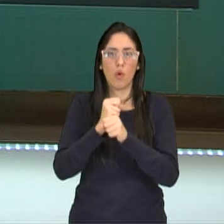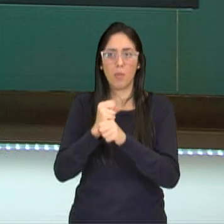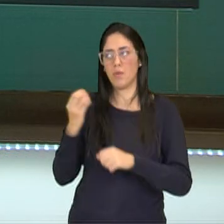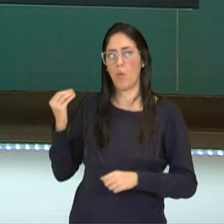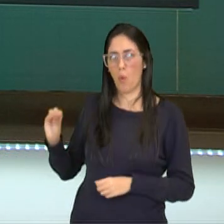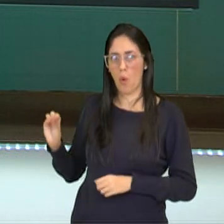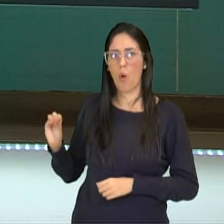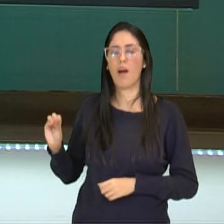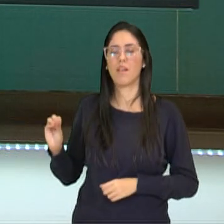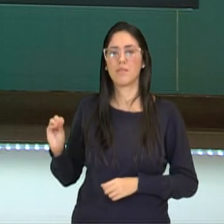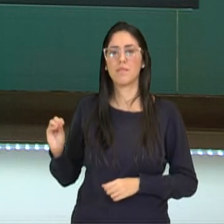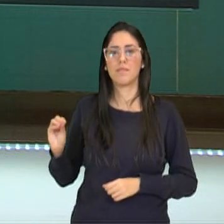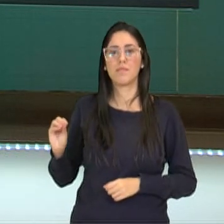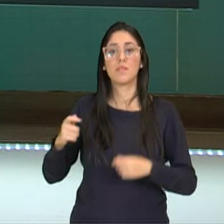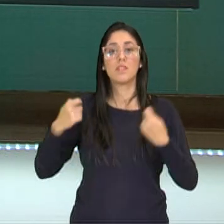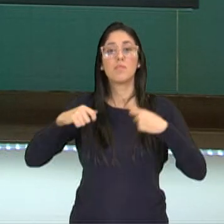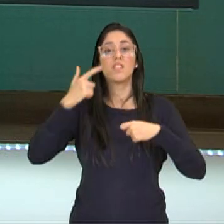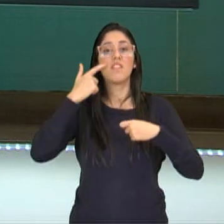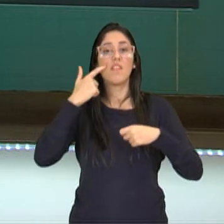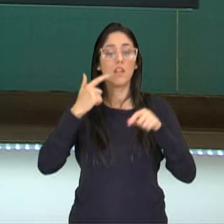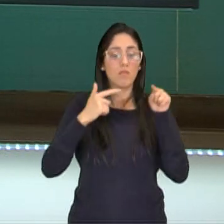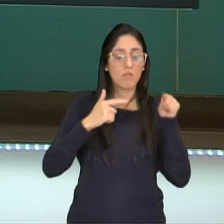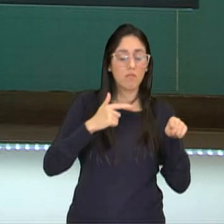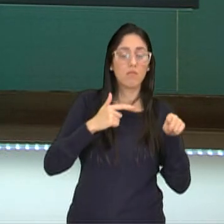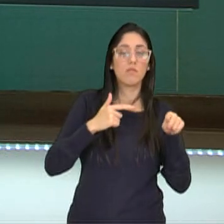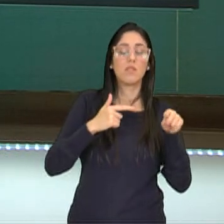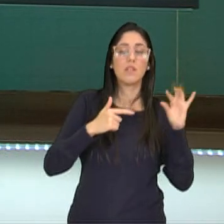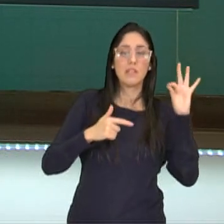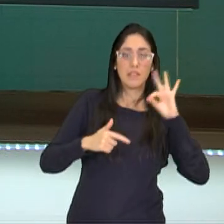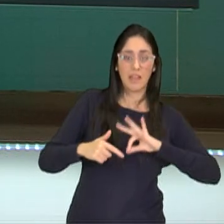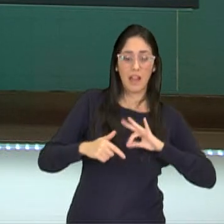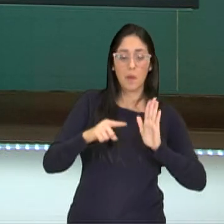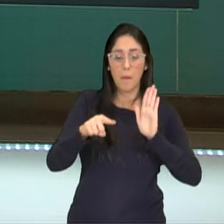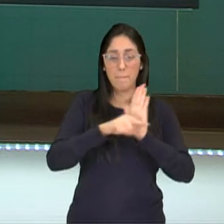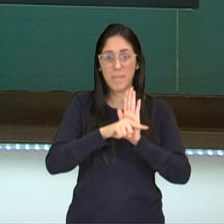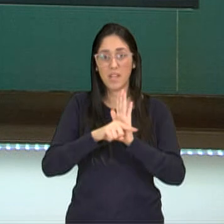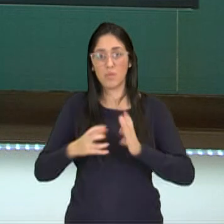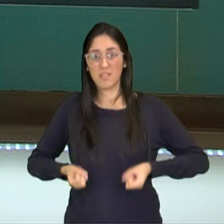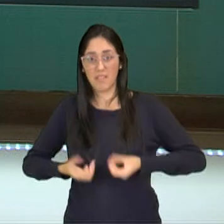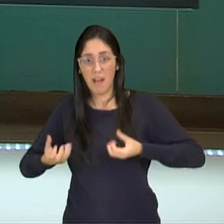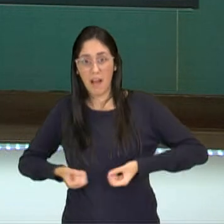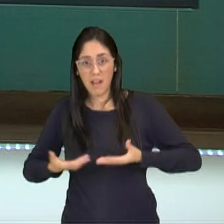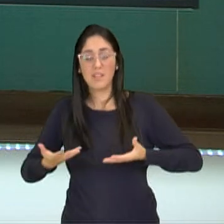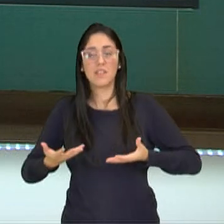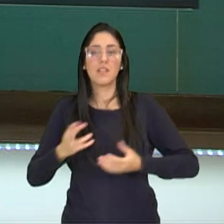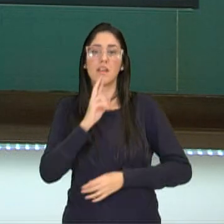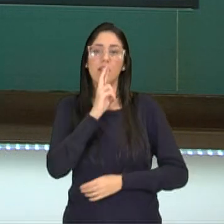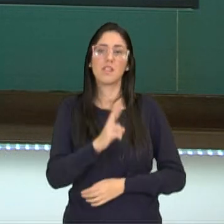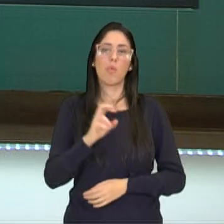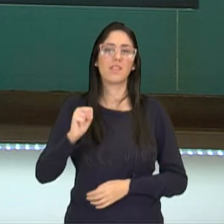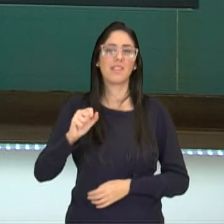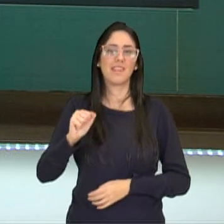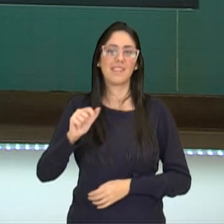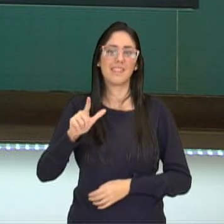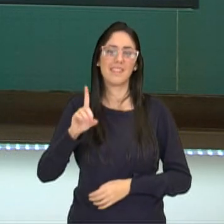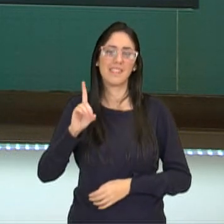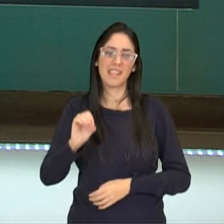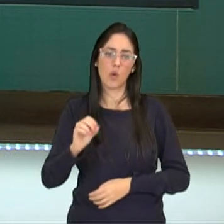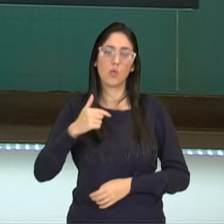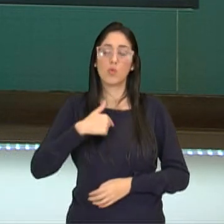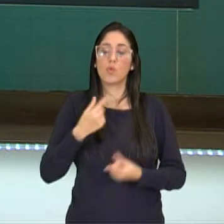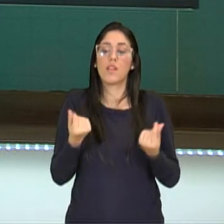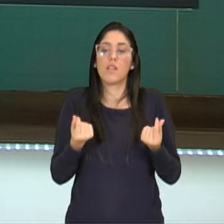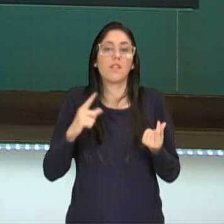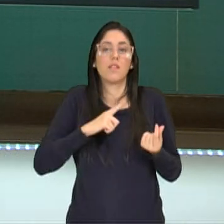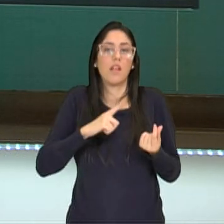A diferença entre o total das receitas e o total das despesas, nós vamos ter o saldo, que obviamente seria interessante sempre